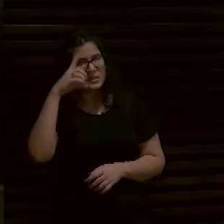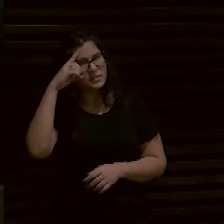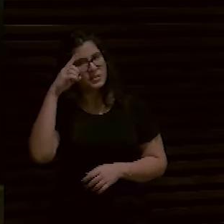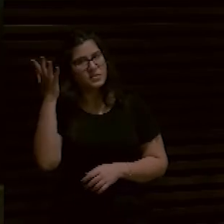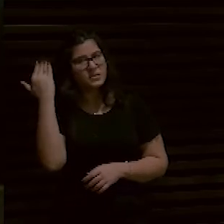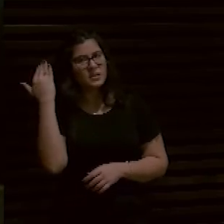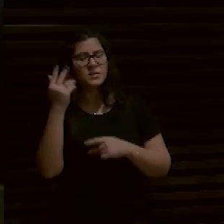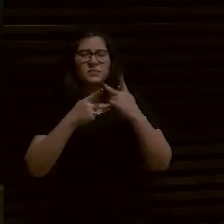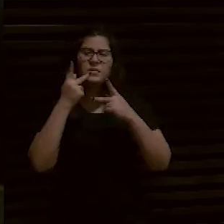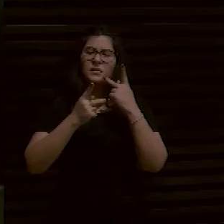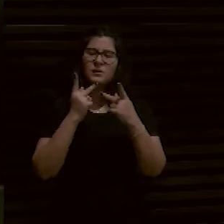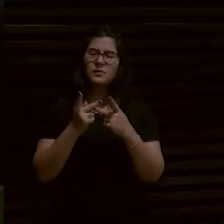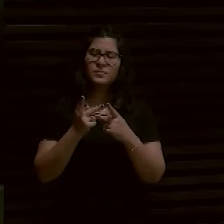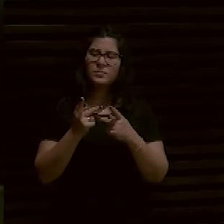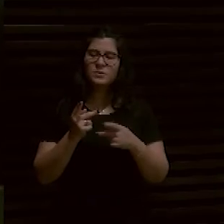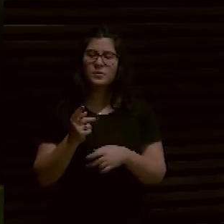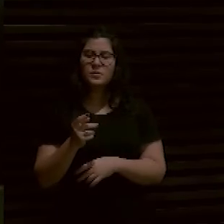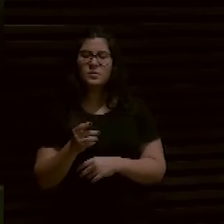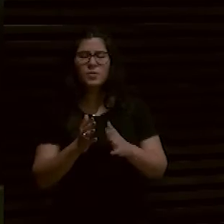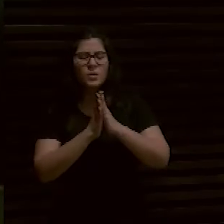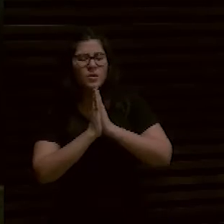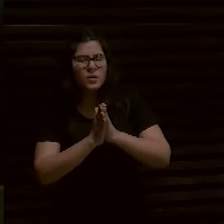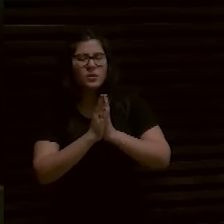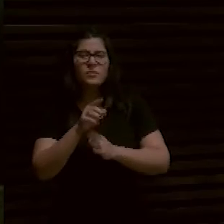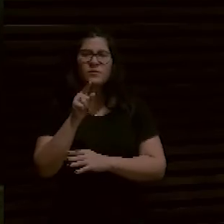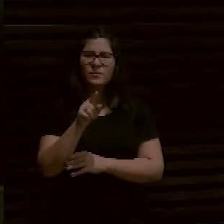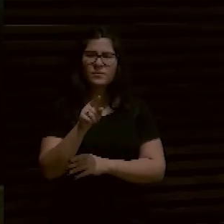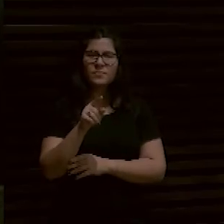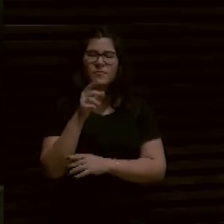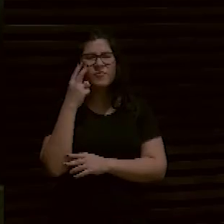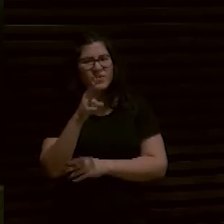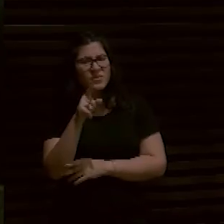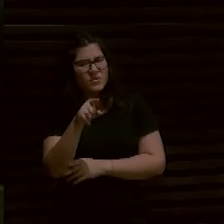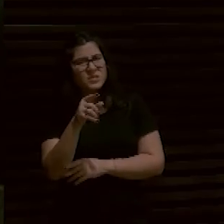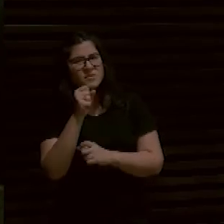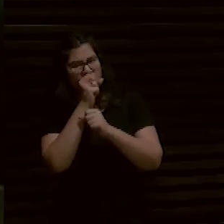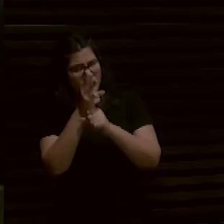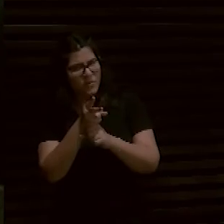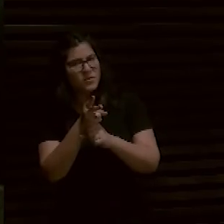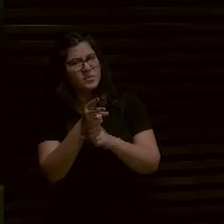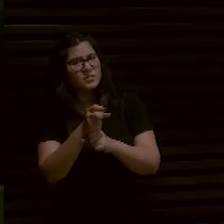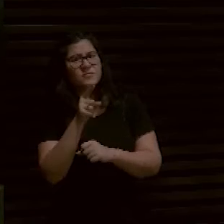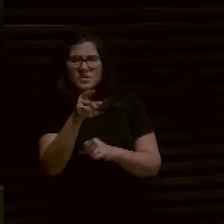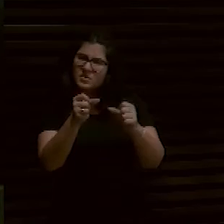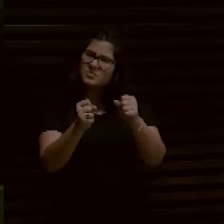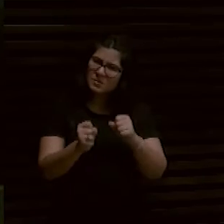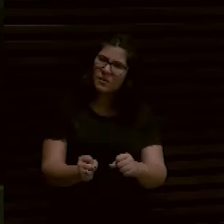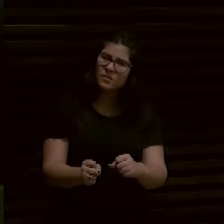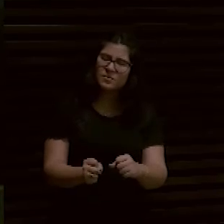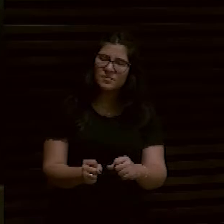ele diz, olha assim, você é forte, meu irmão. Você pode, meu